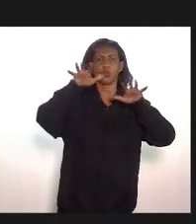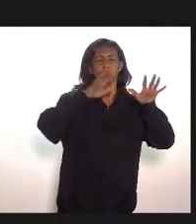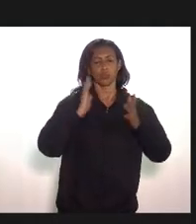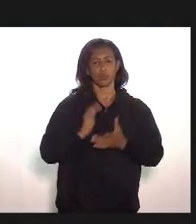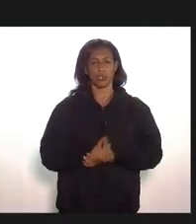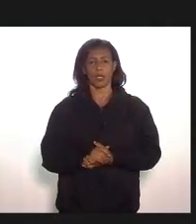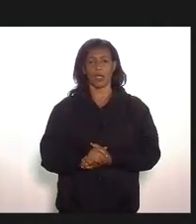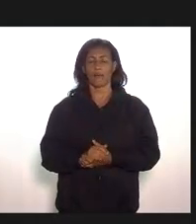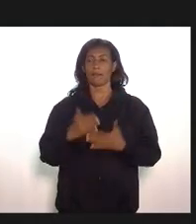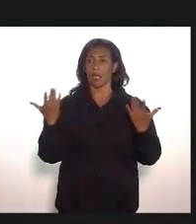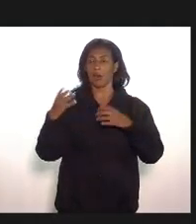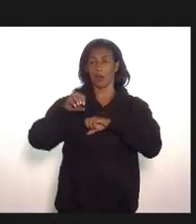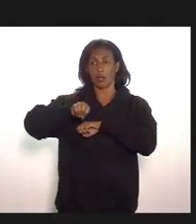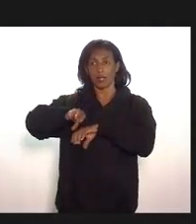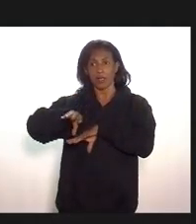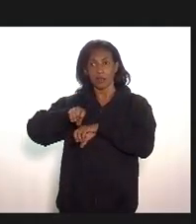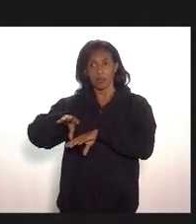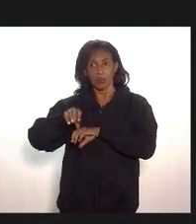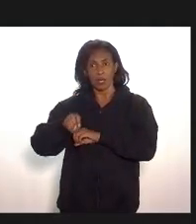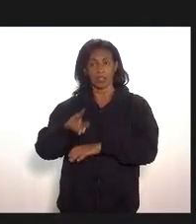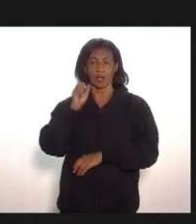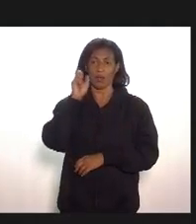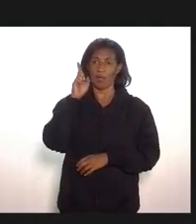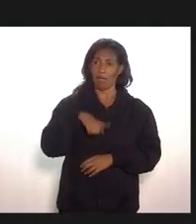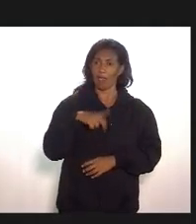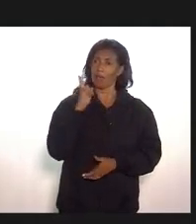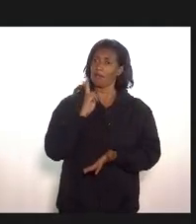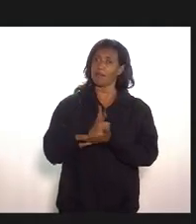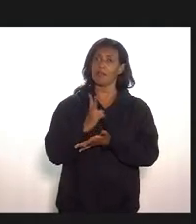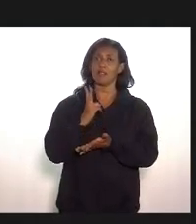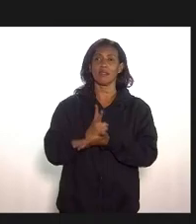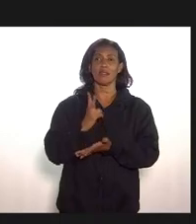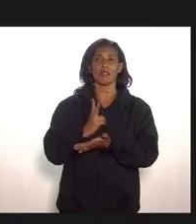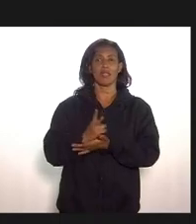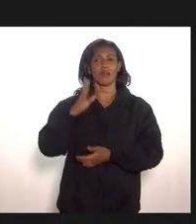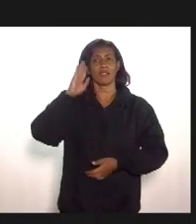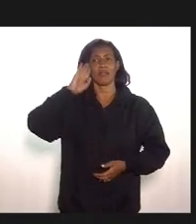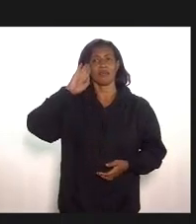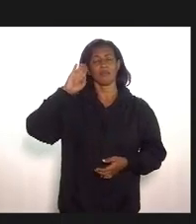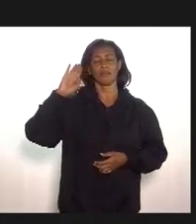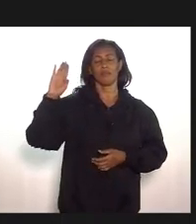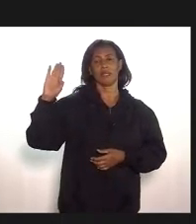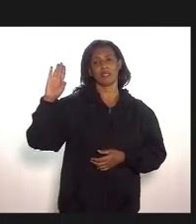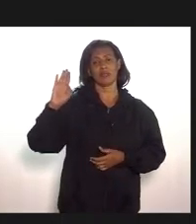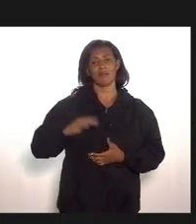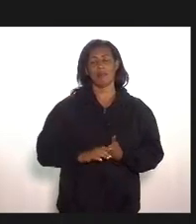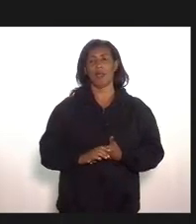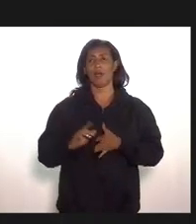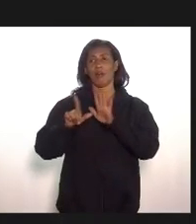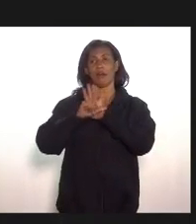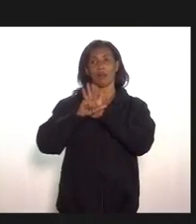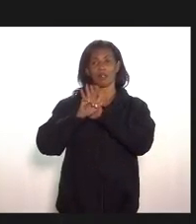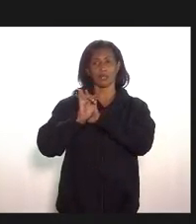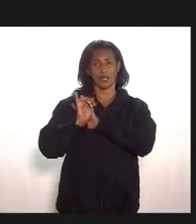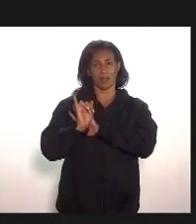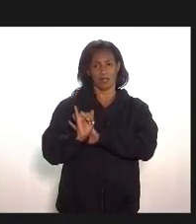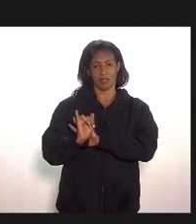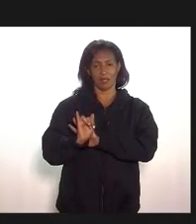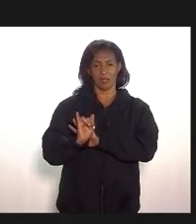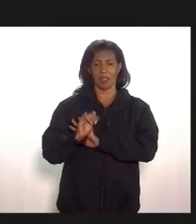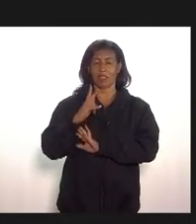Agora, educação é e sempre será serviço fundamental. A nossa lei tem o condão, uma